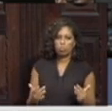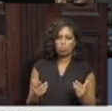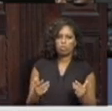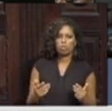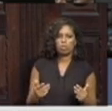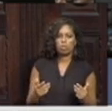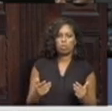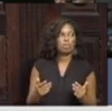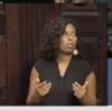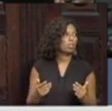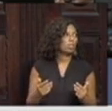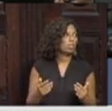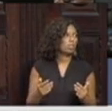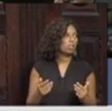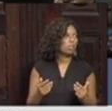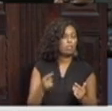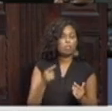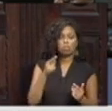Anuncio.